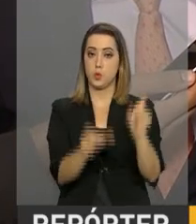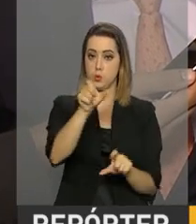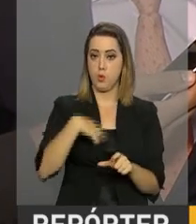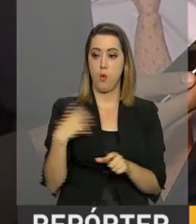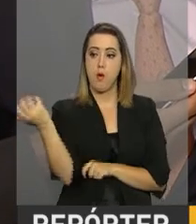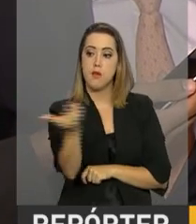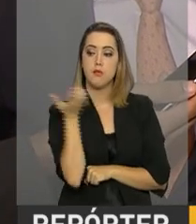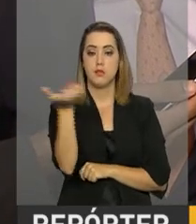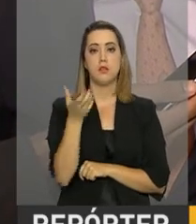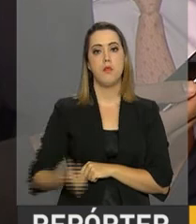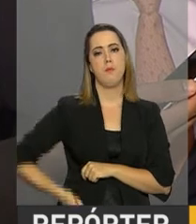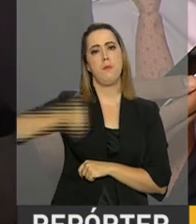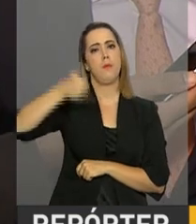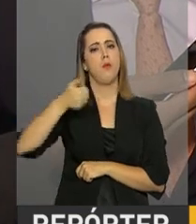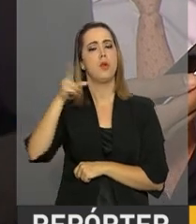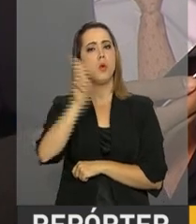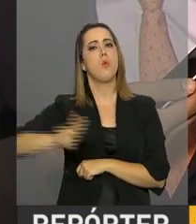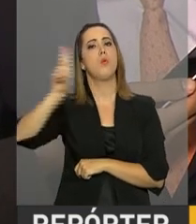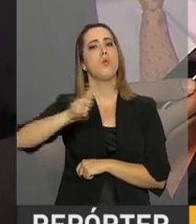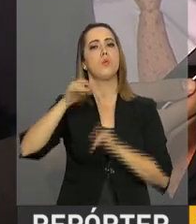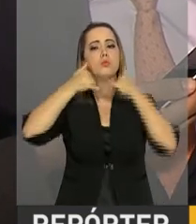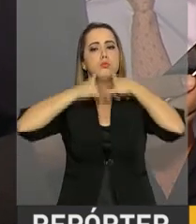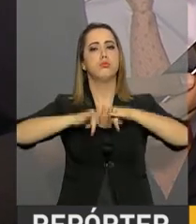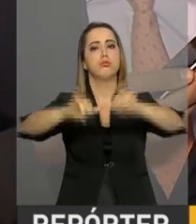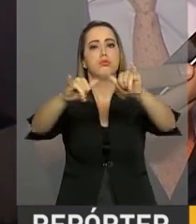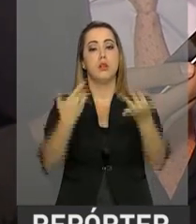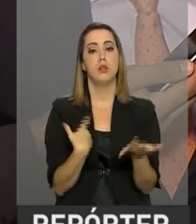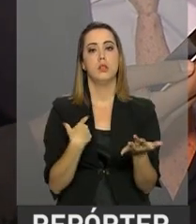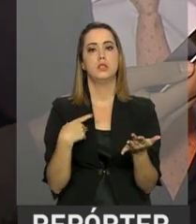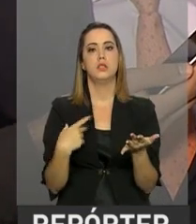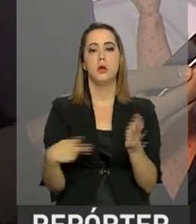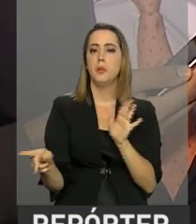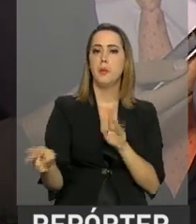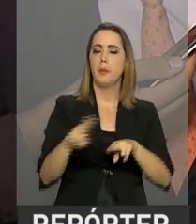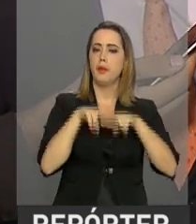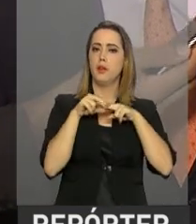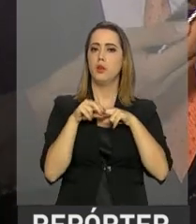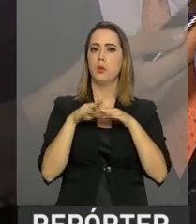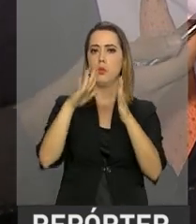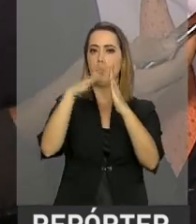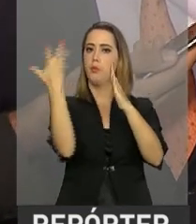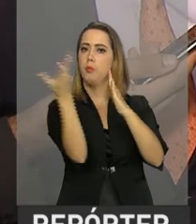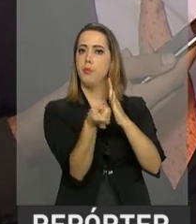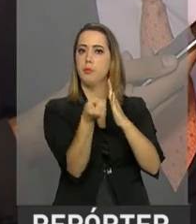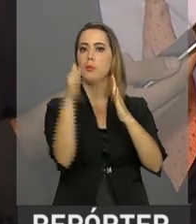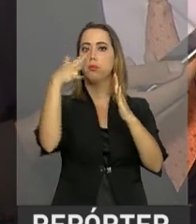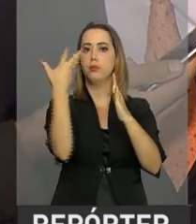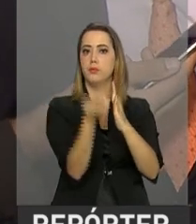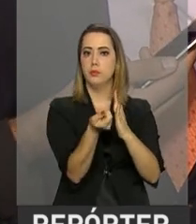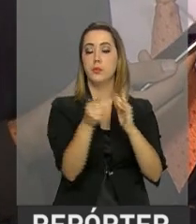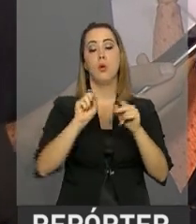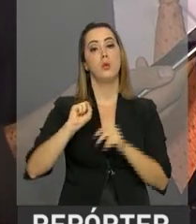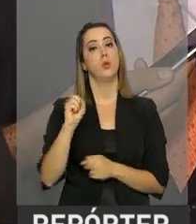melhorar mas o seu consumo de energia seja através de placas solares fotovoltaicas